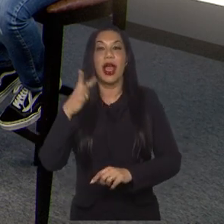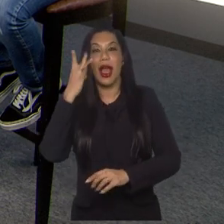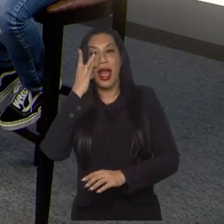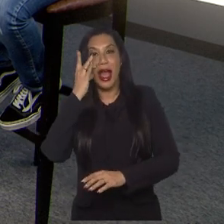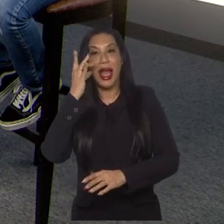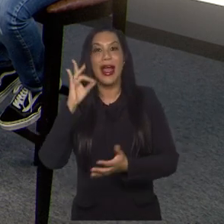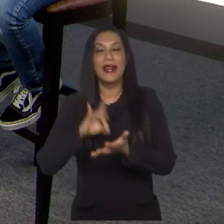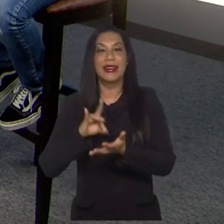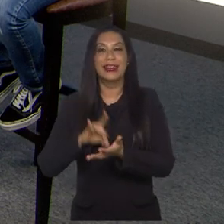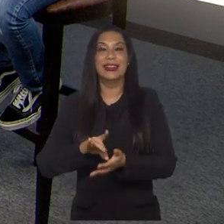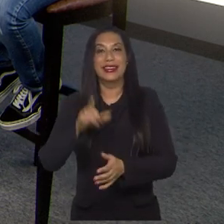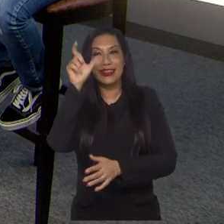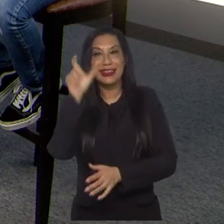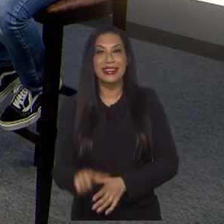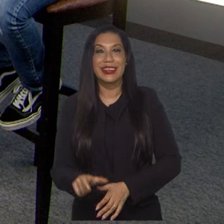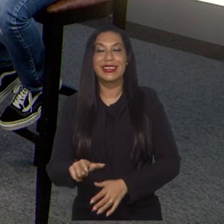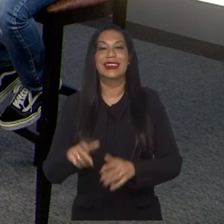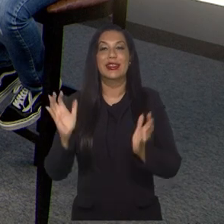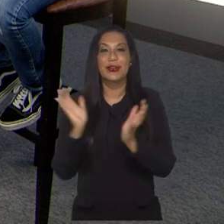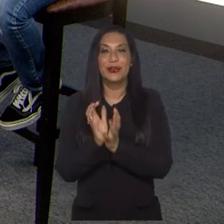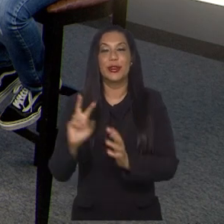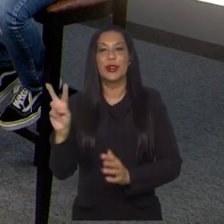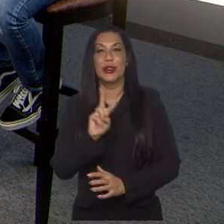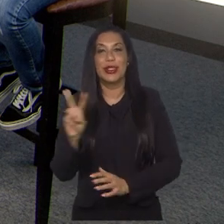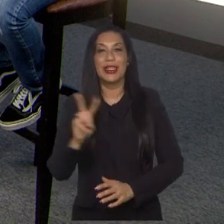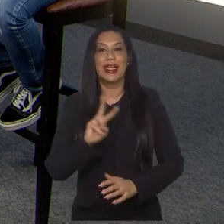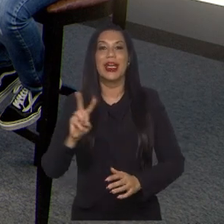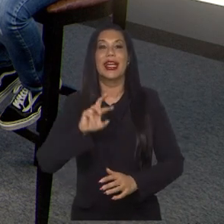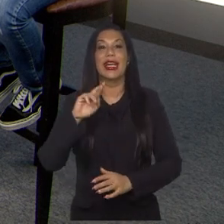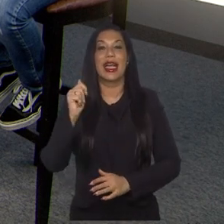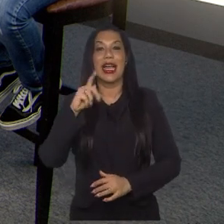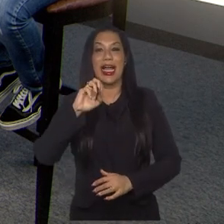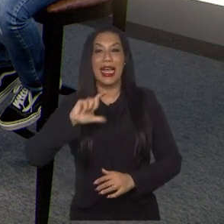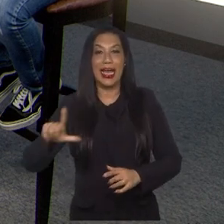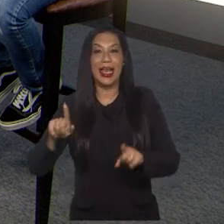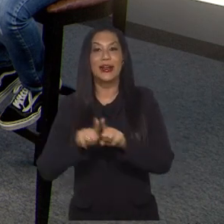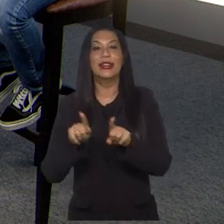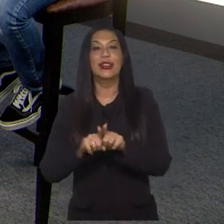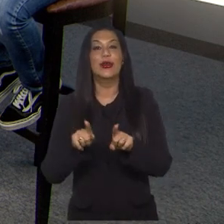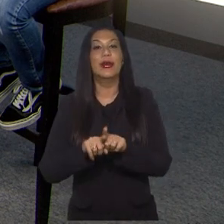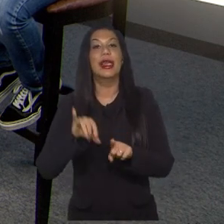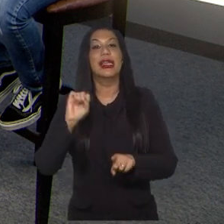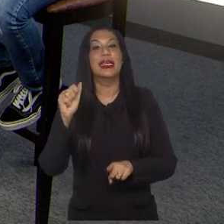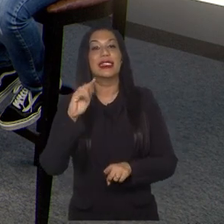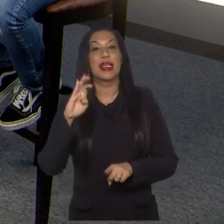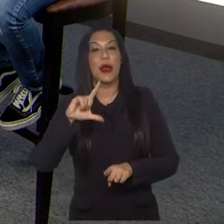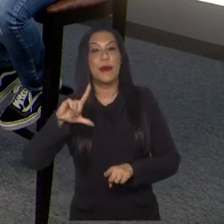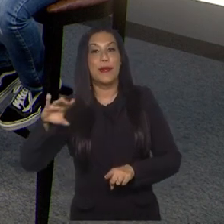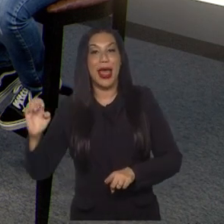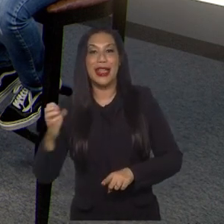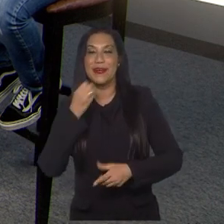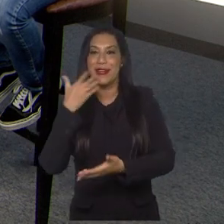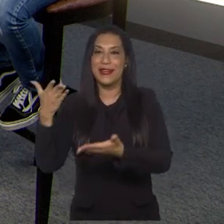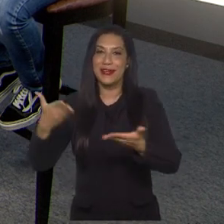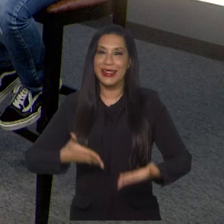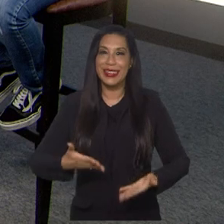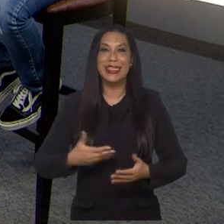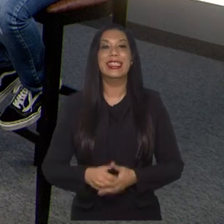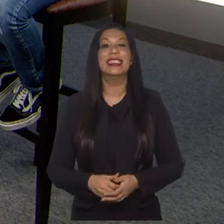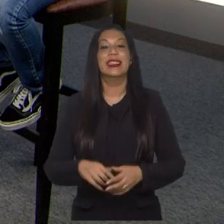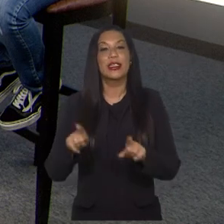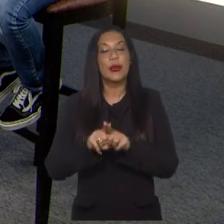presencial, física, delas, comentaristas Raquel Mota e da Isabelle Soares. Bem-vindas, meninas.